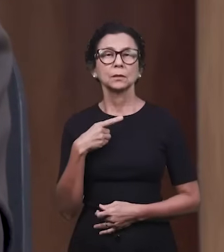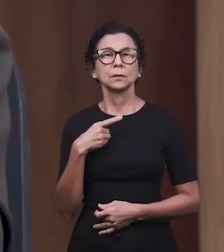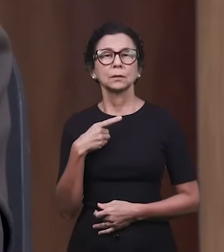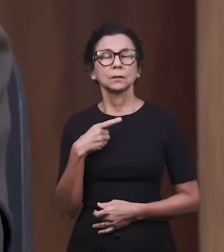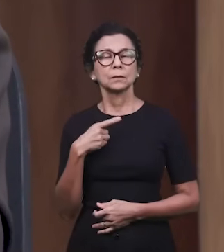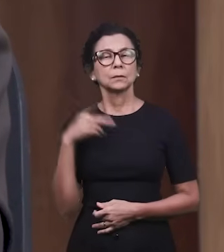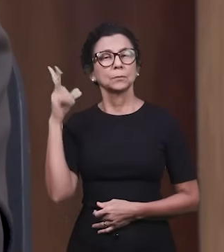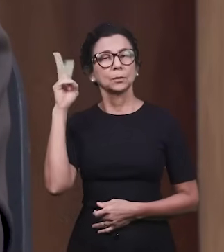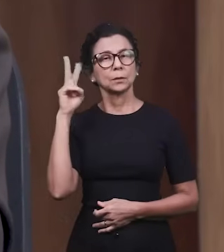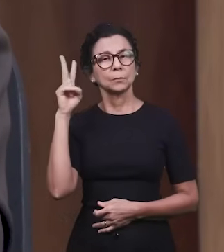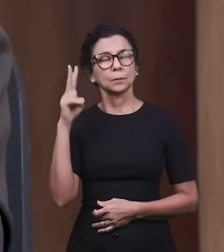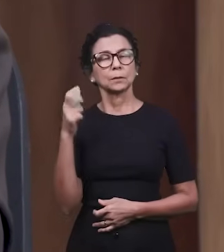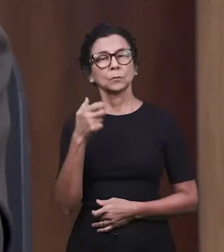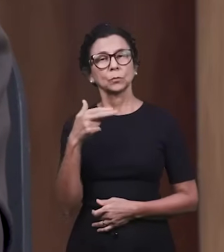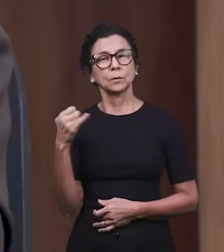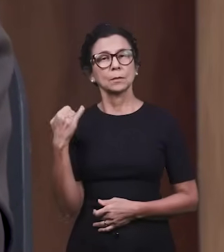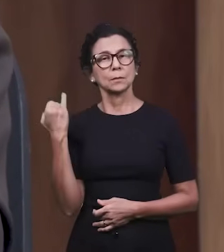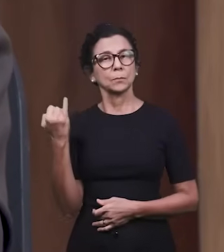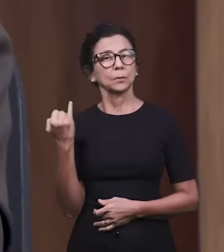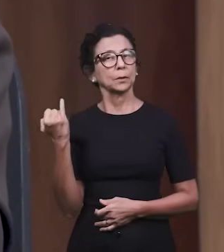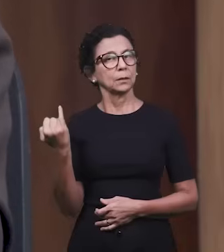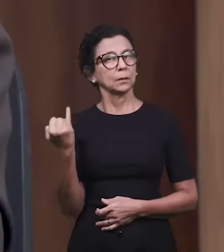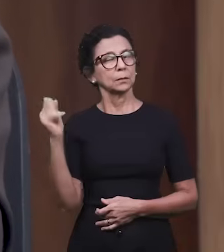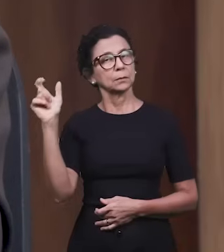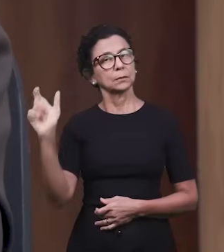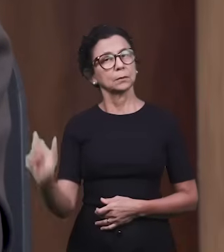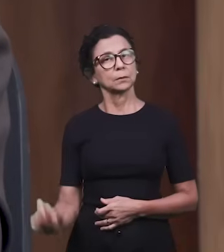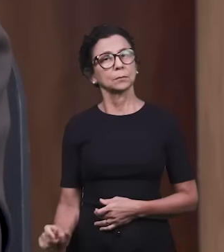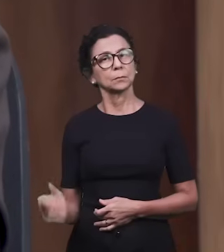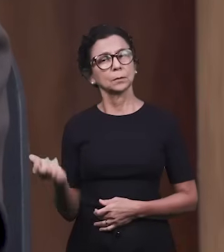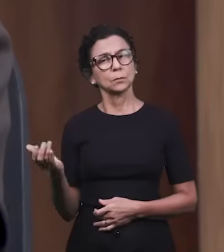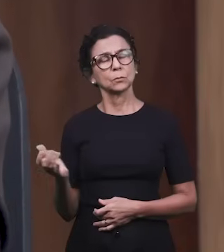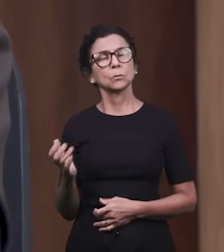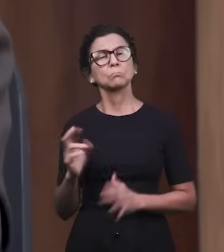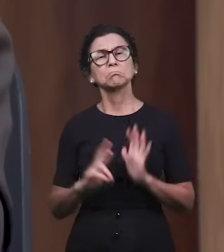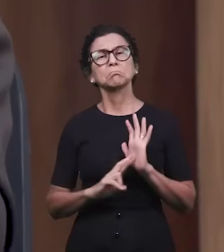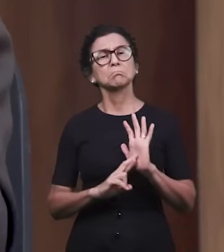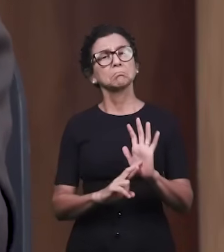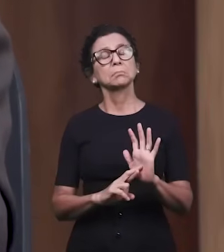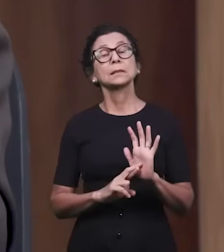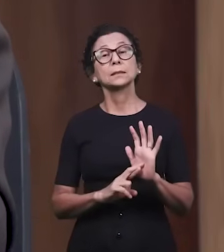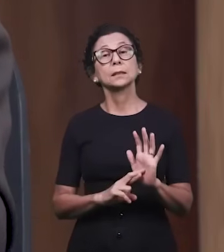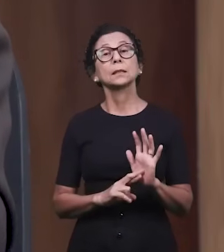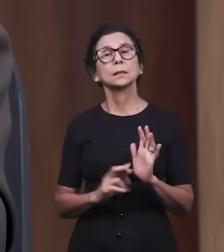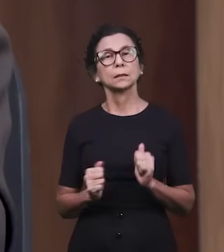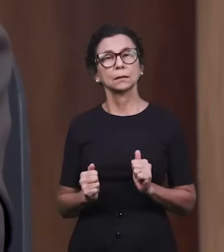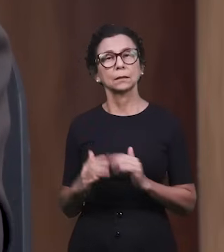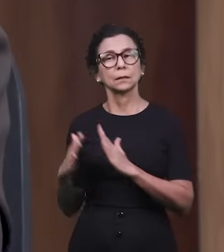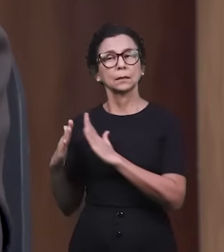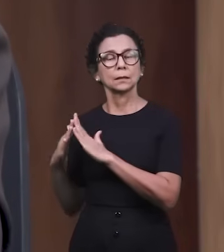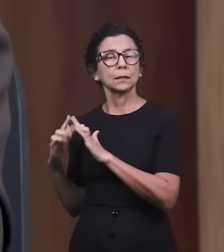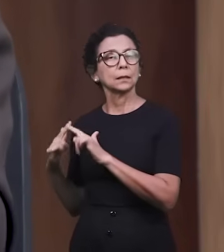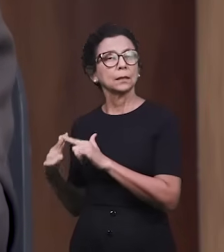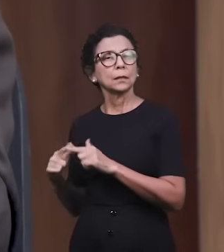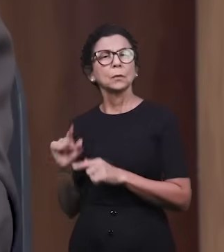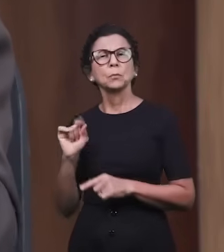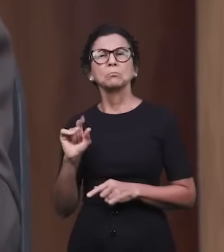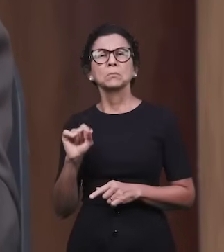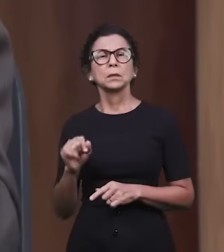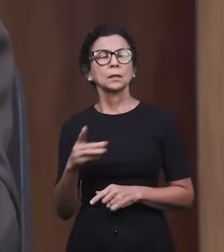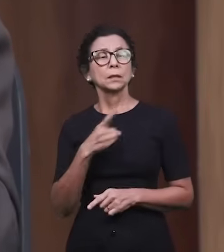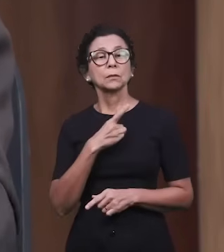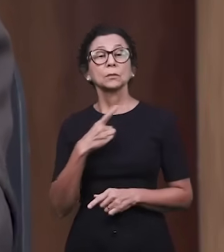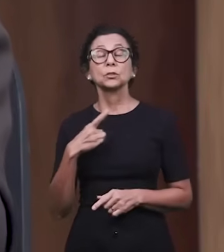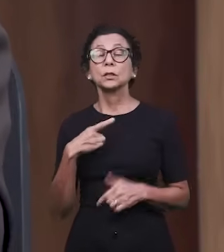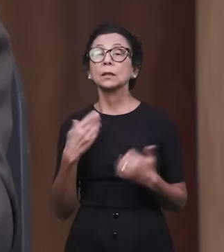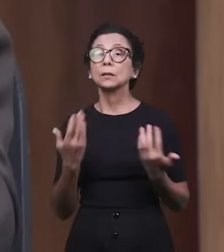alguns aspectos muito importantes, né, relacionados a essa pessoa, o que ela representa, né, na igreja, o que é o diácono